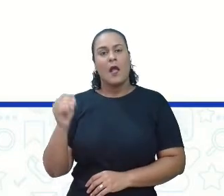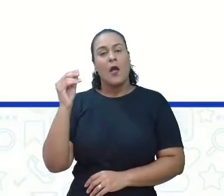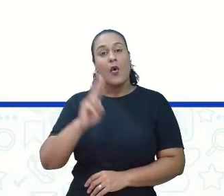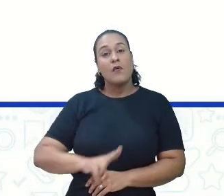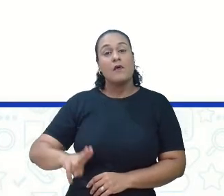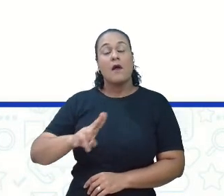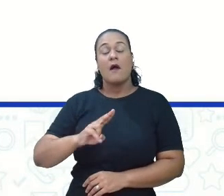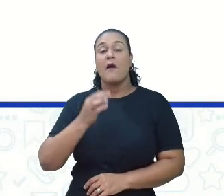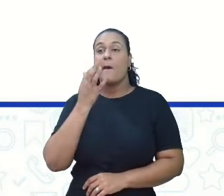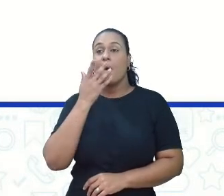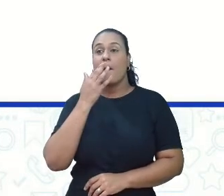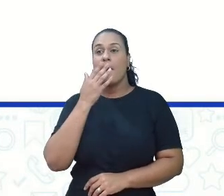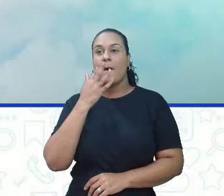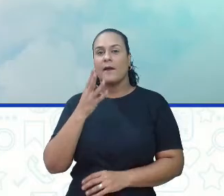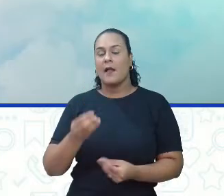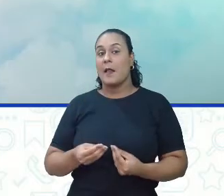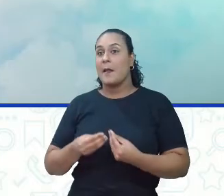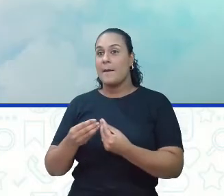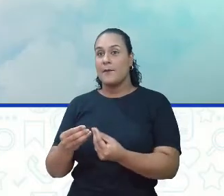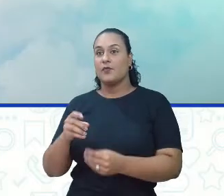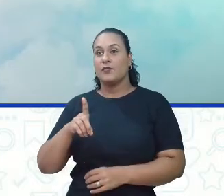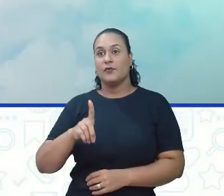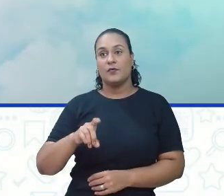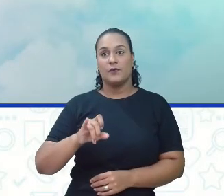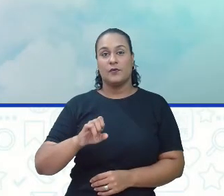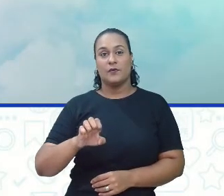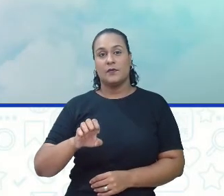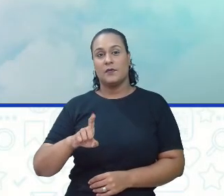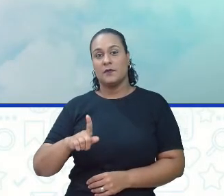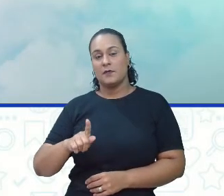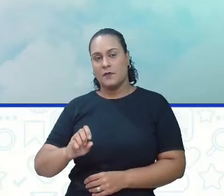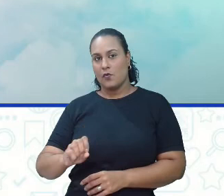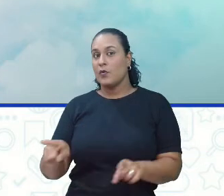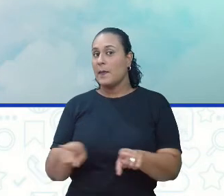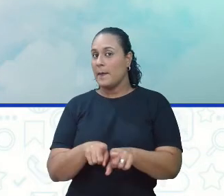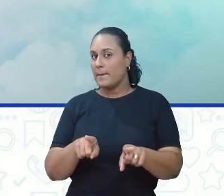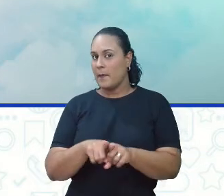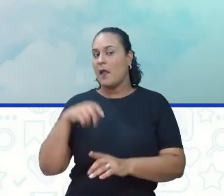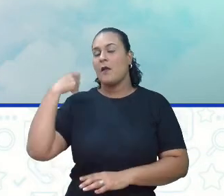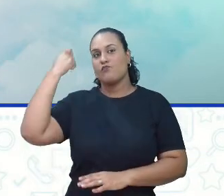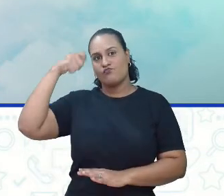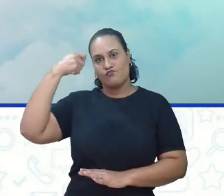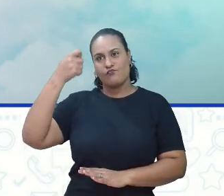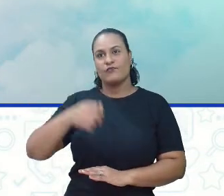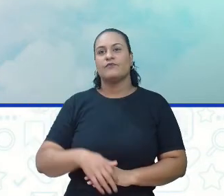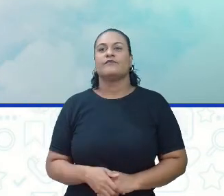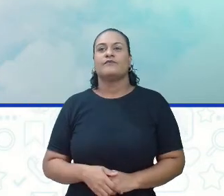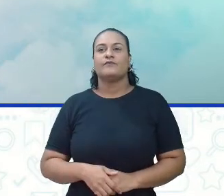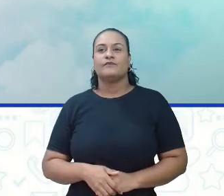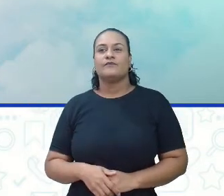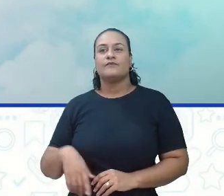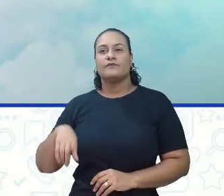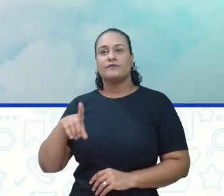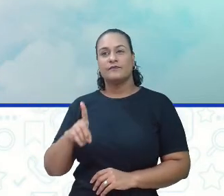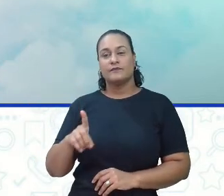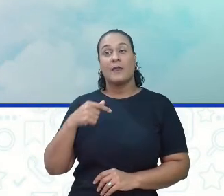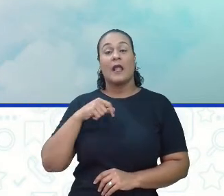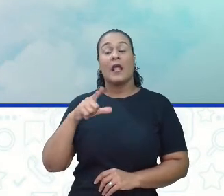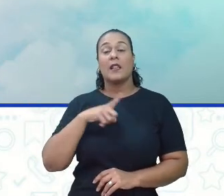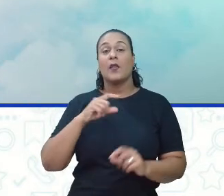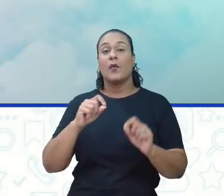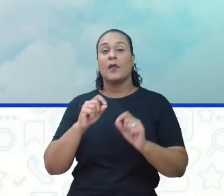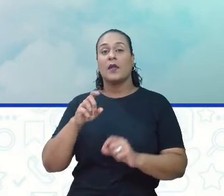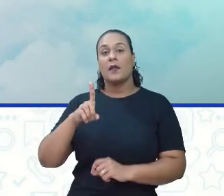Vamos ver a carta que ela mandou para o seu companheiro Diego Rivera, que também era um artista. Então, Diego, meu amor. Então a gente tem aqui um